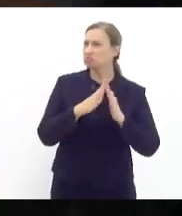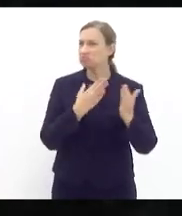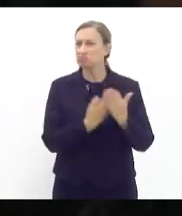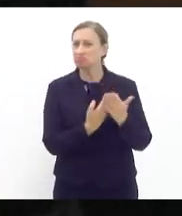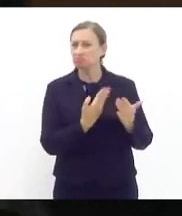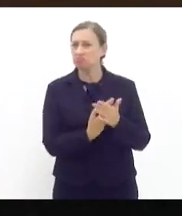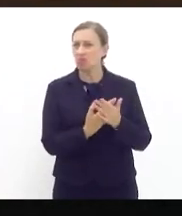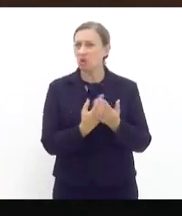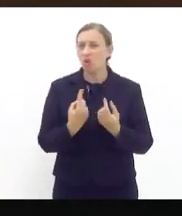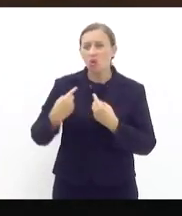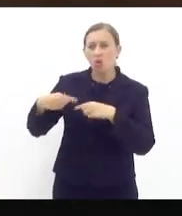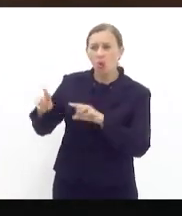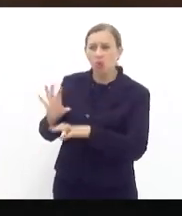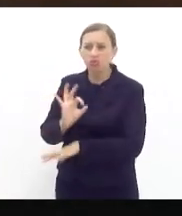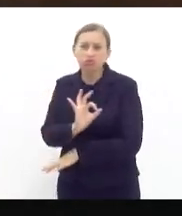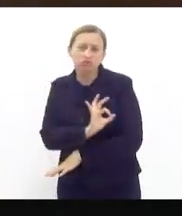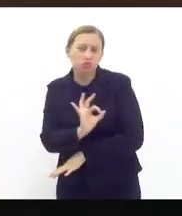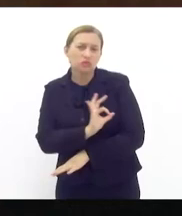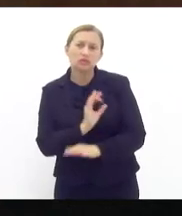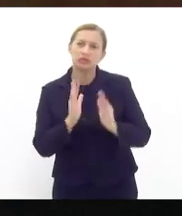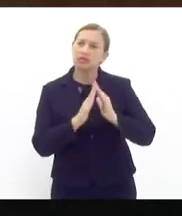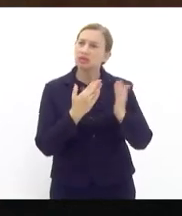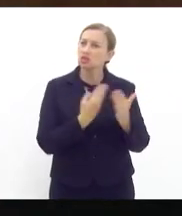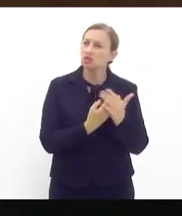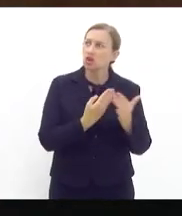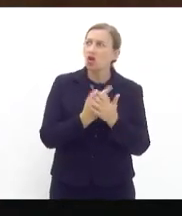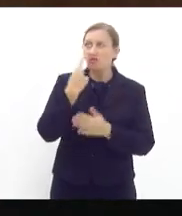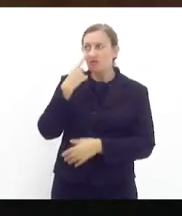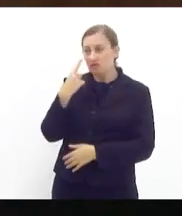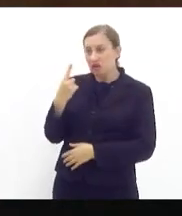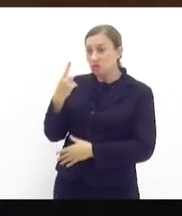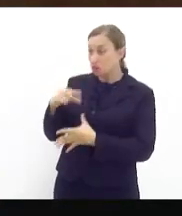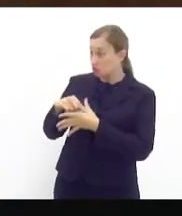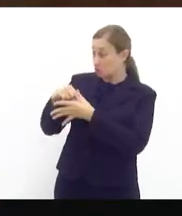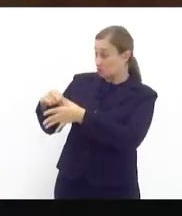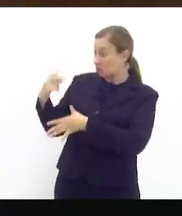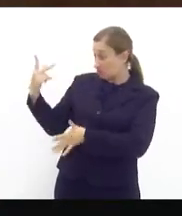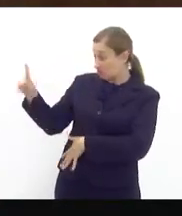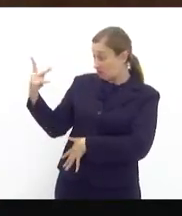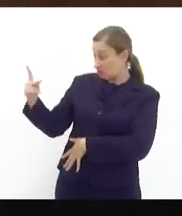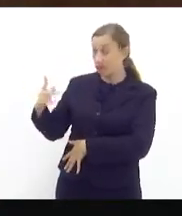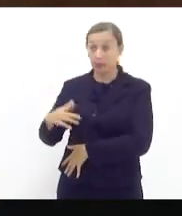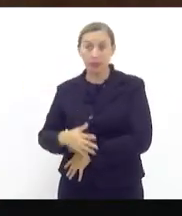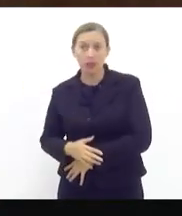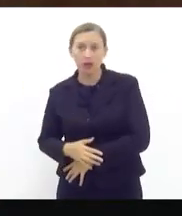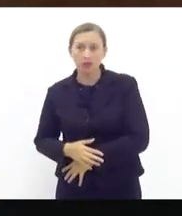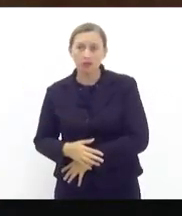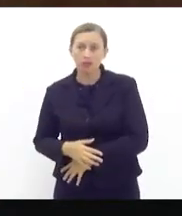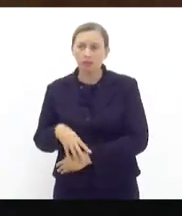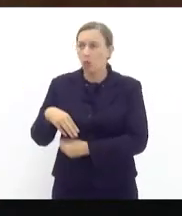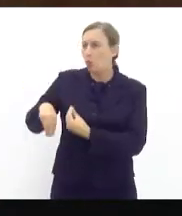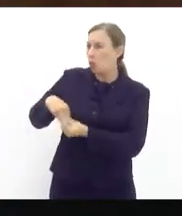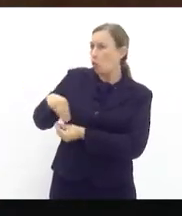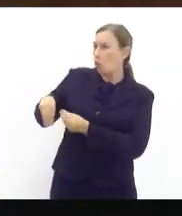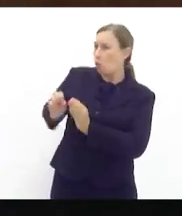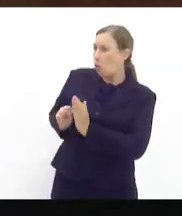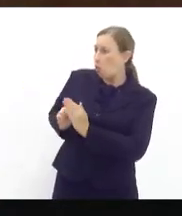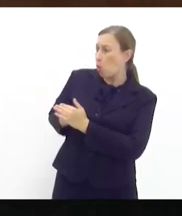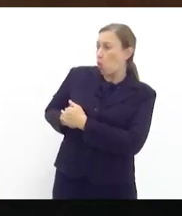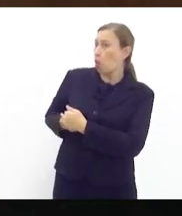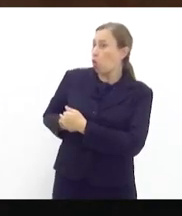se ele encontra policiamento nas escolas visto que os líderes deles tem envolvimentos obscuros